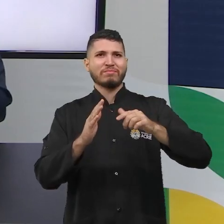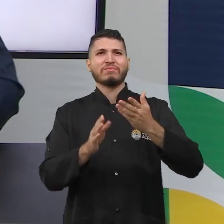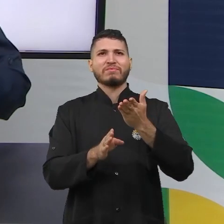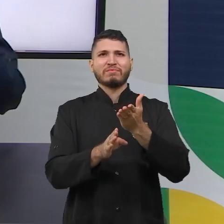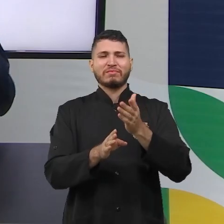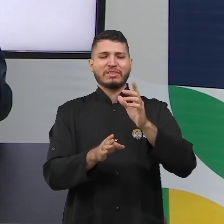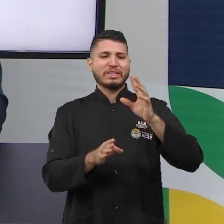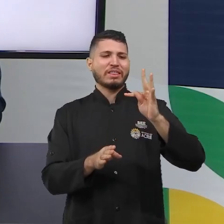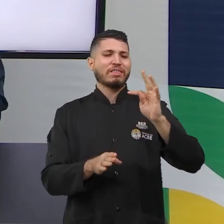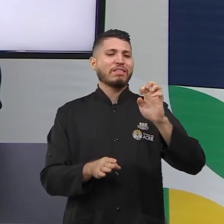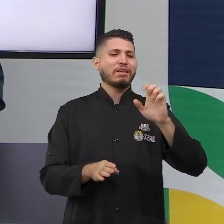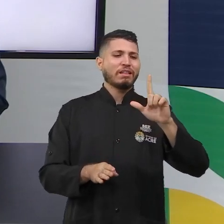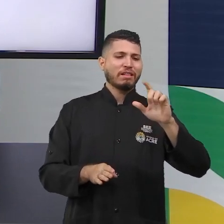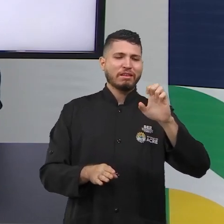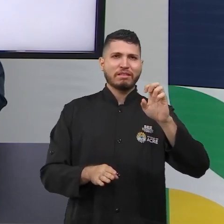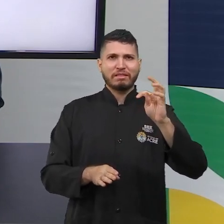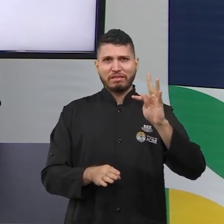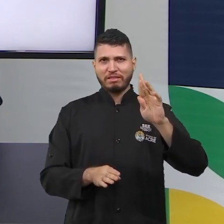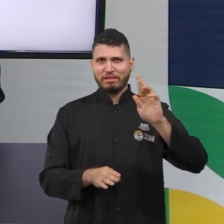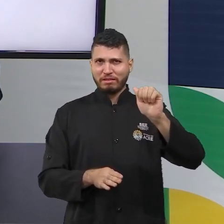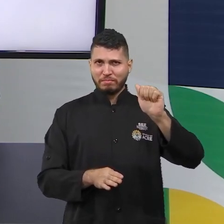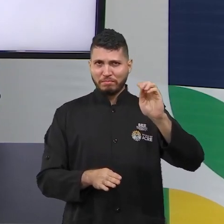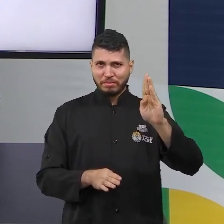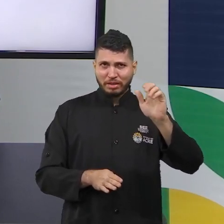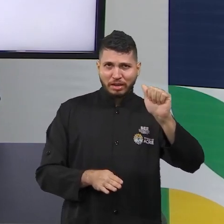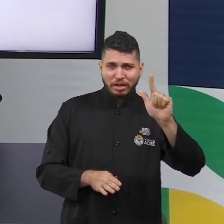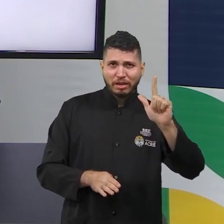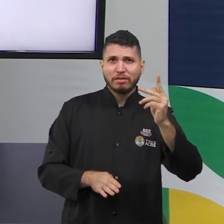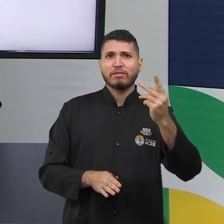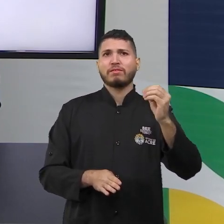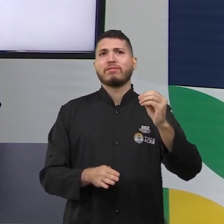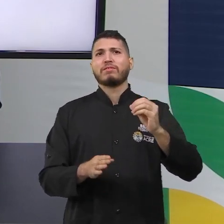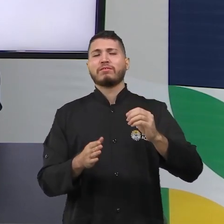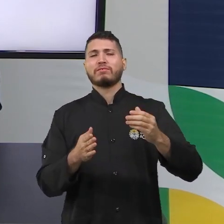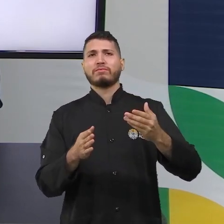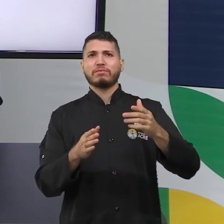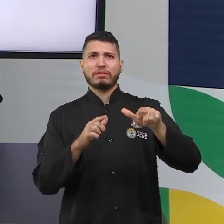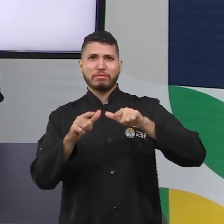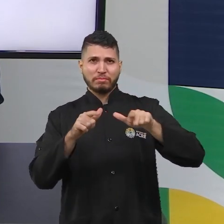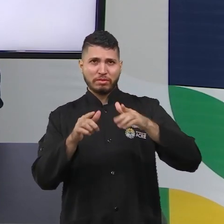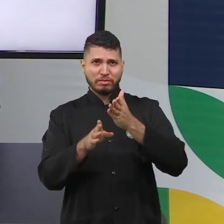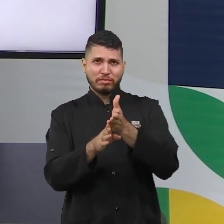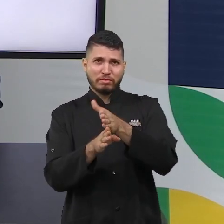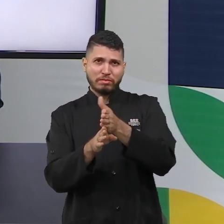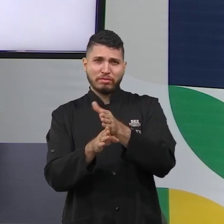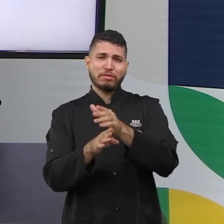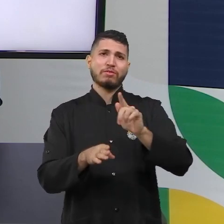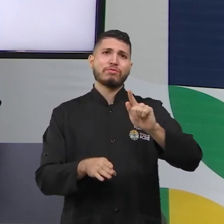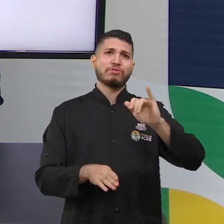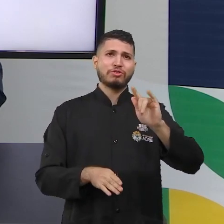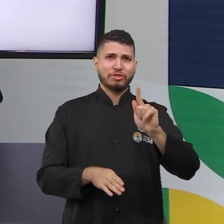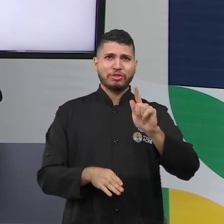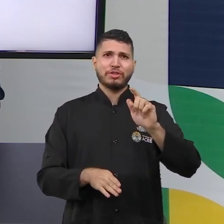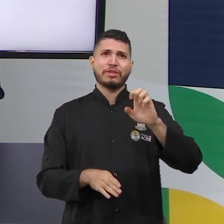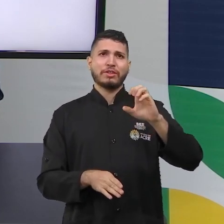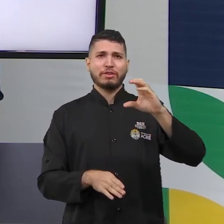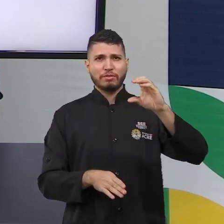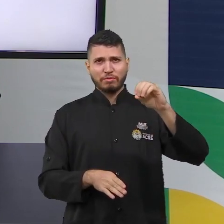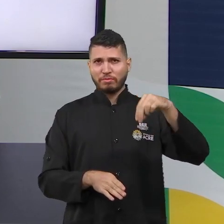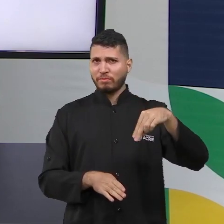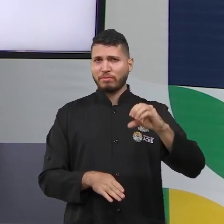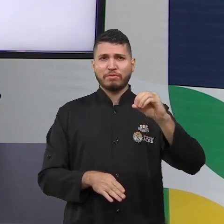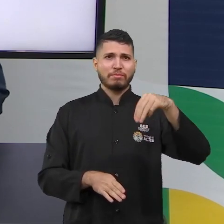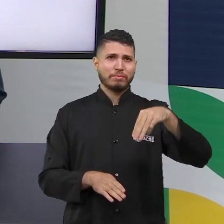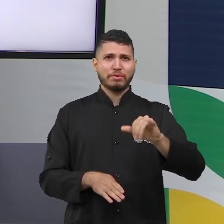híbrido, as novas formas de trabalho que estão surgindo, como é o caso do gig economy, que foi o tema da nossa atividade. E é